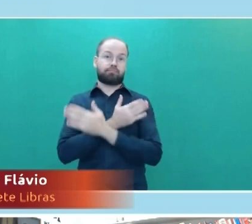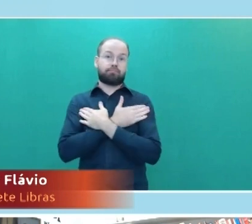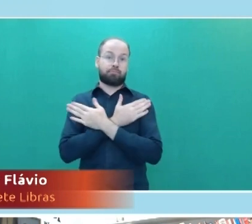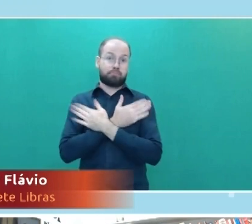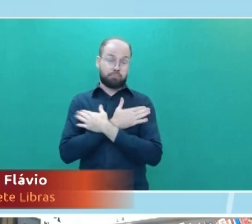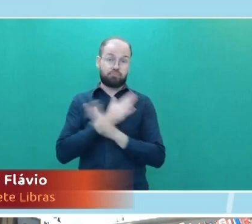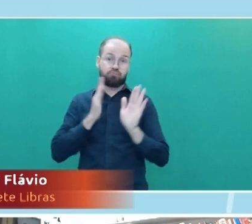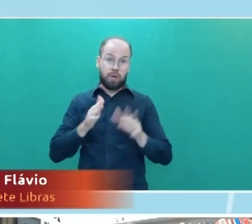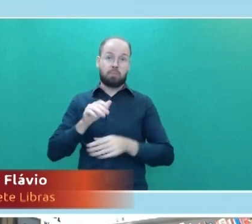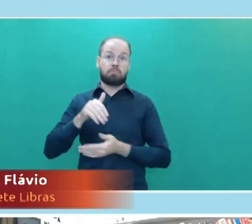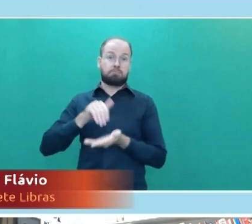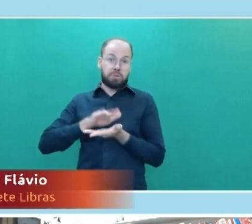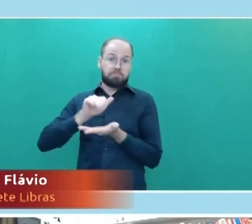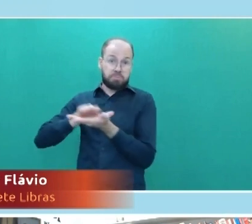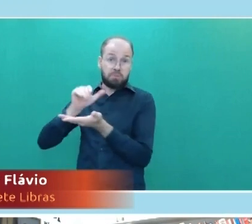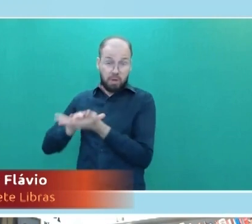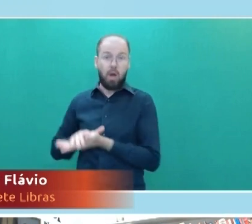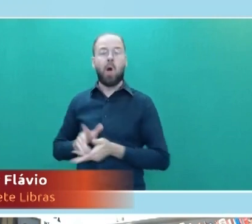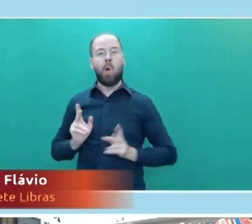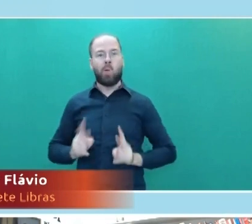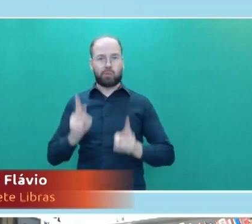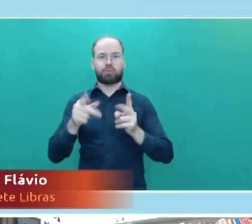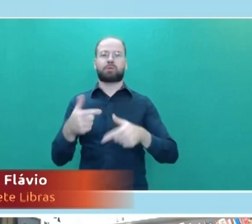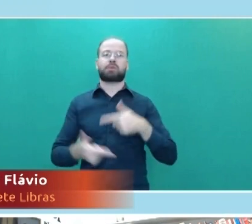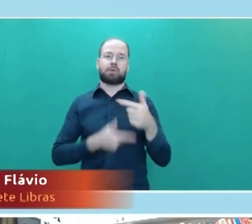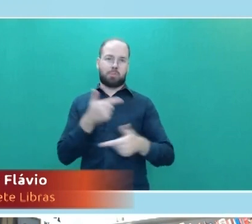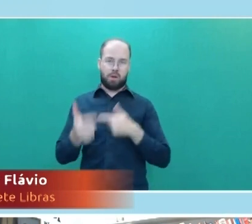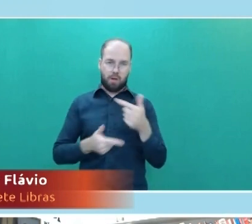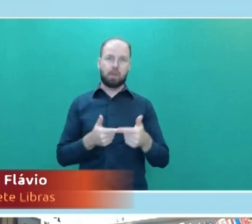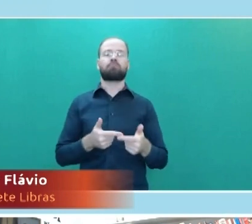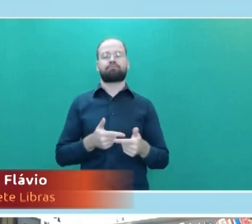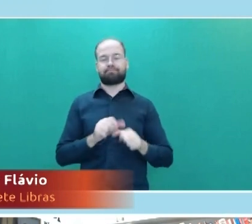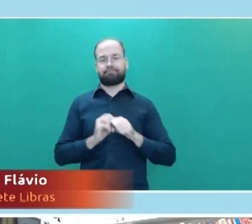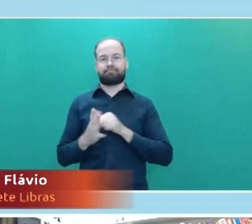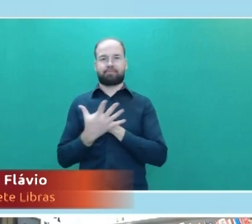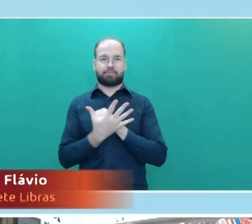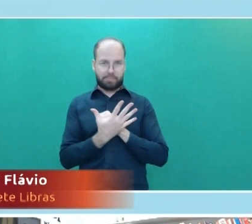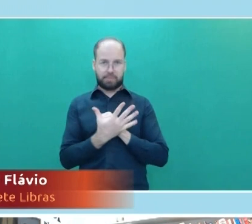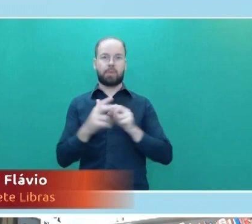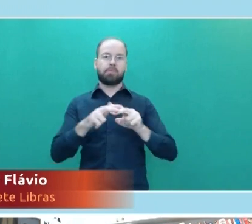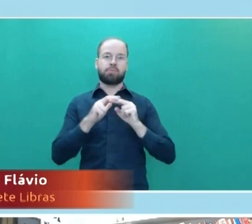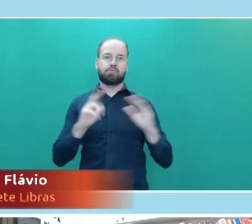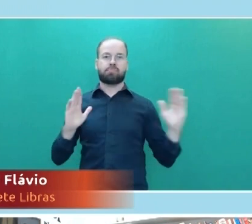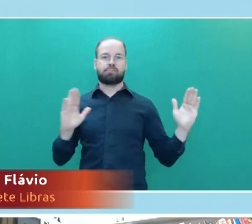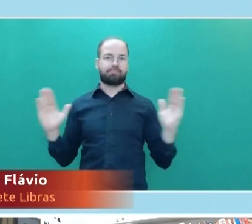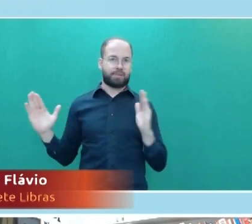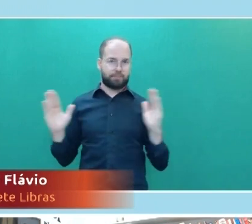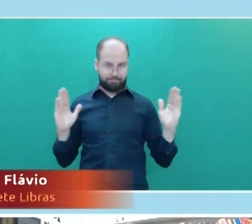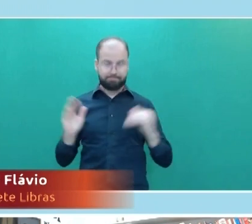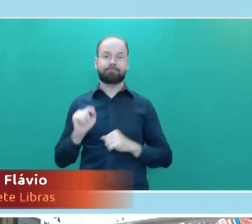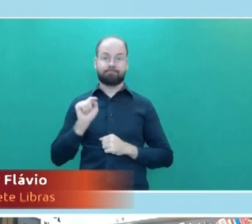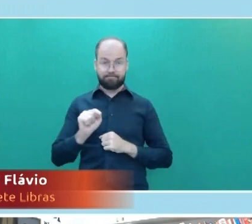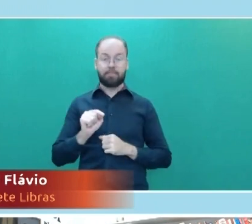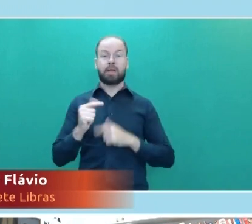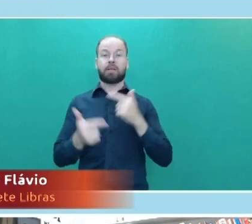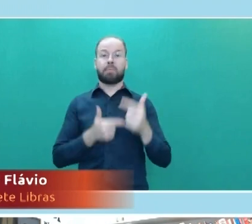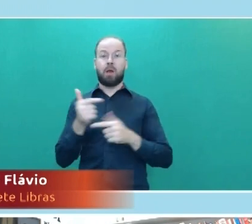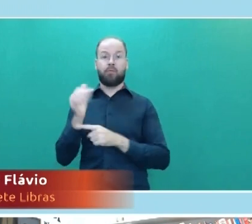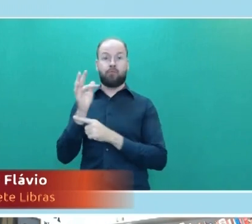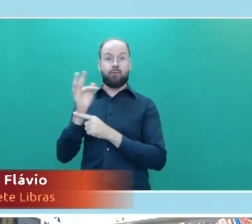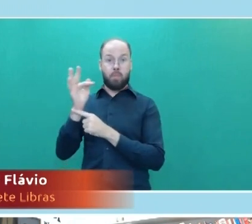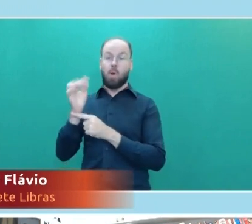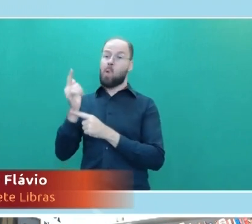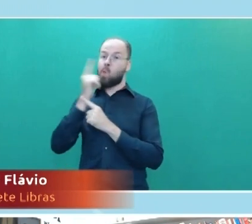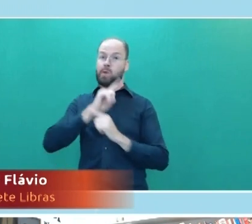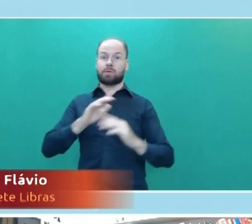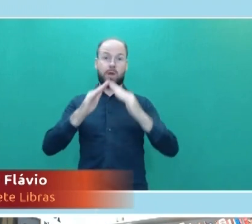desassistidas por terem que continuar trabalhando num período pandêmico, né, em que quem é trabalhador formal muitas vezes conseguiu ficar em casa,